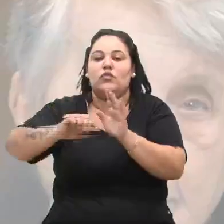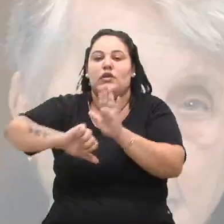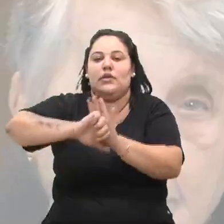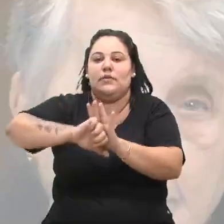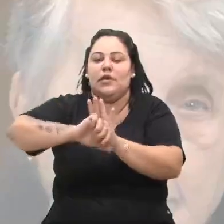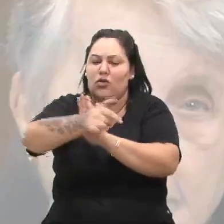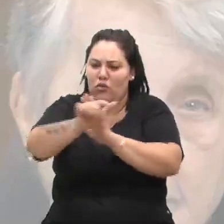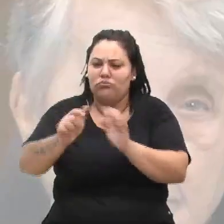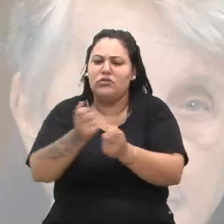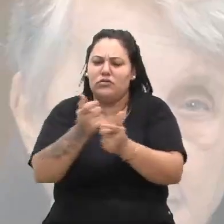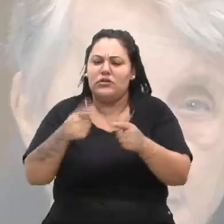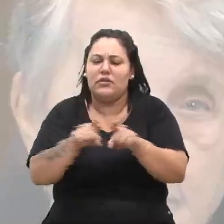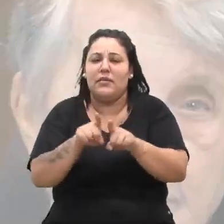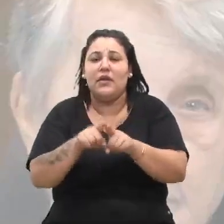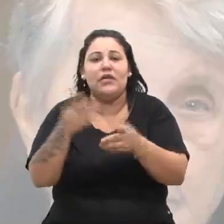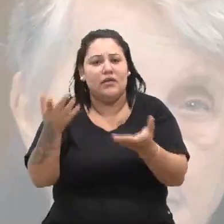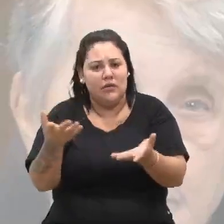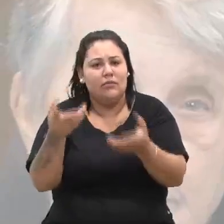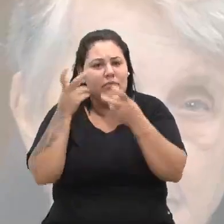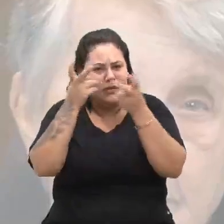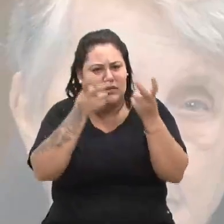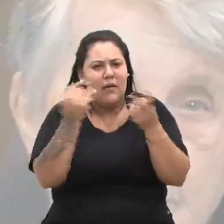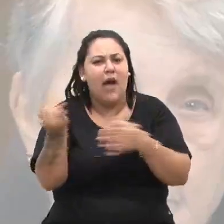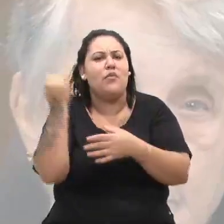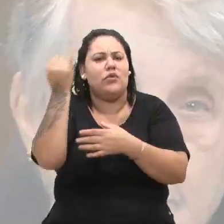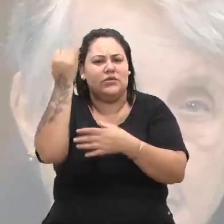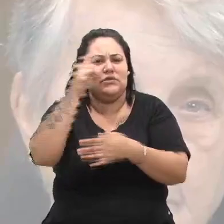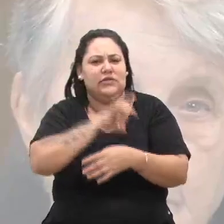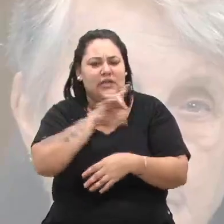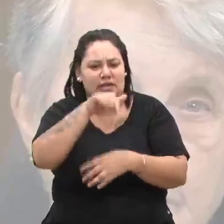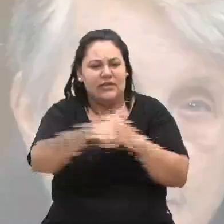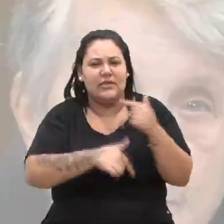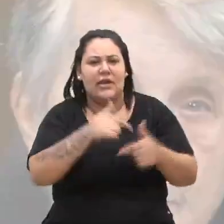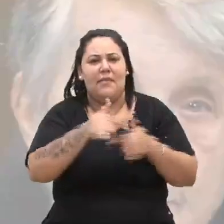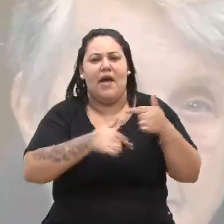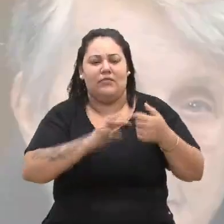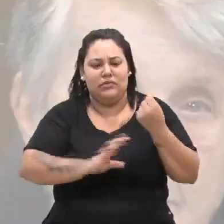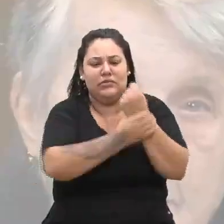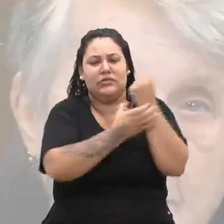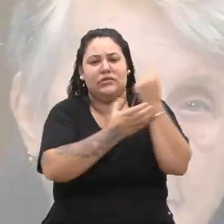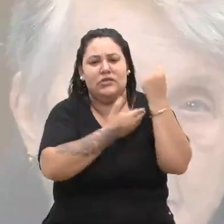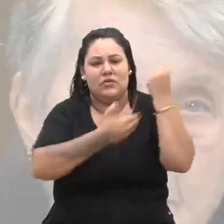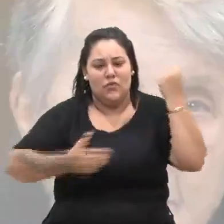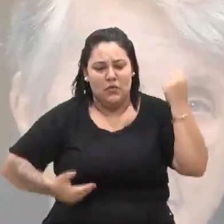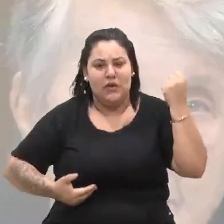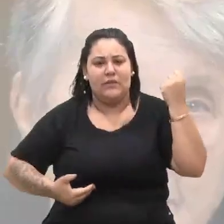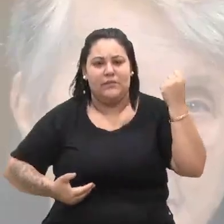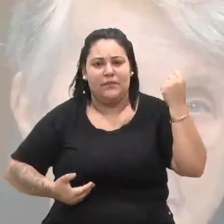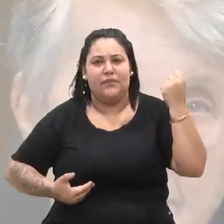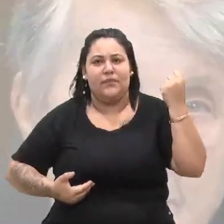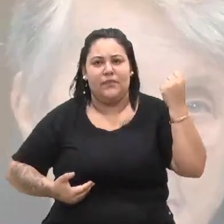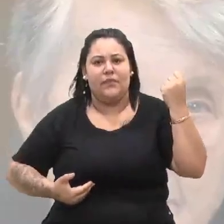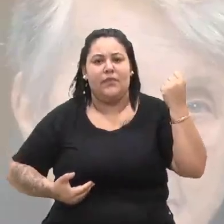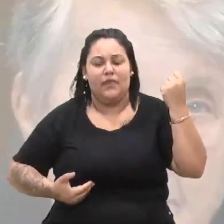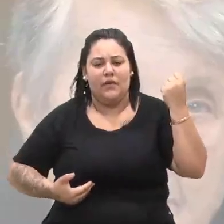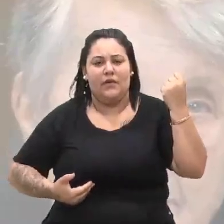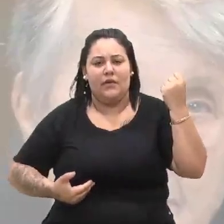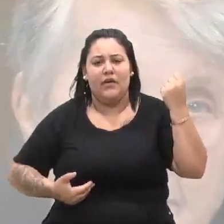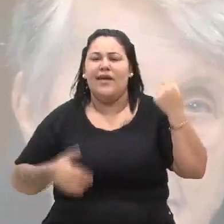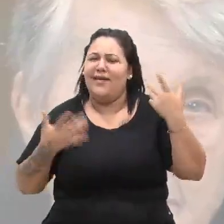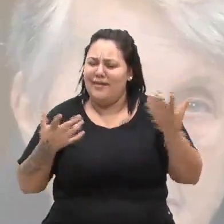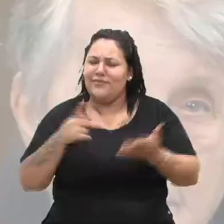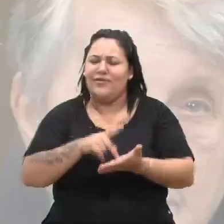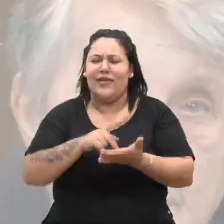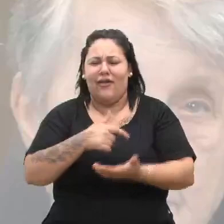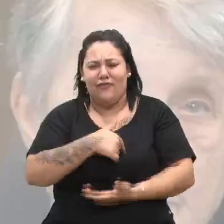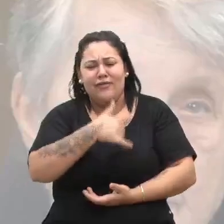outros. Você veja a importância que tem um trabalho de segurança pública e nos deixa triste por uma